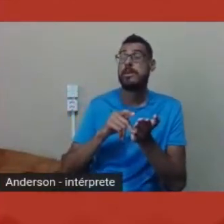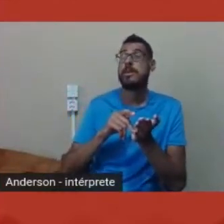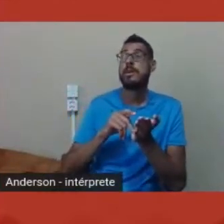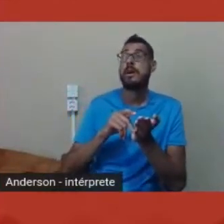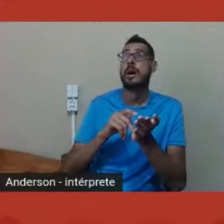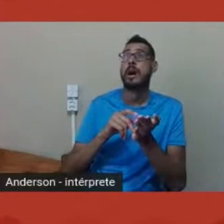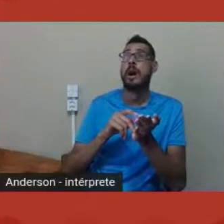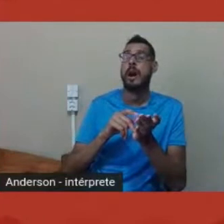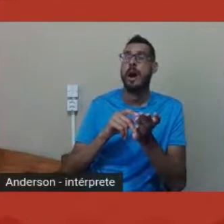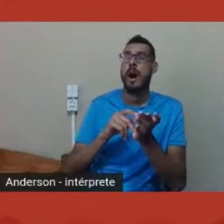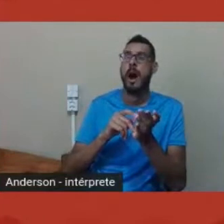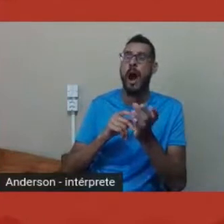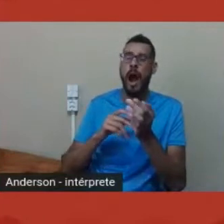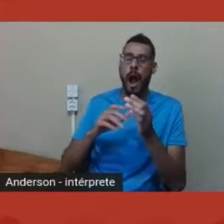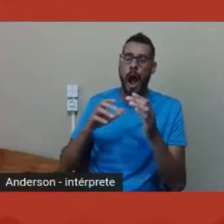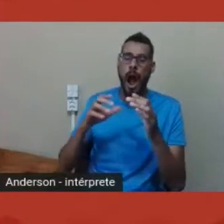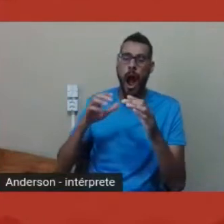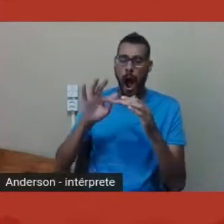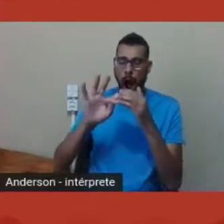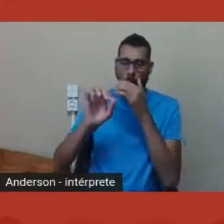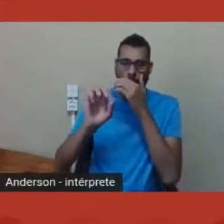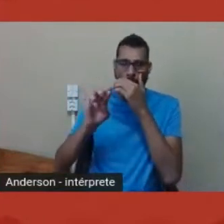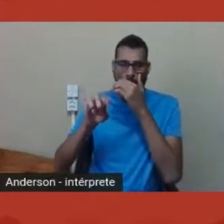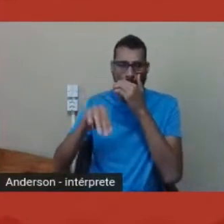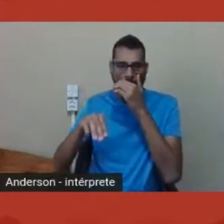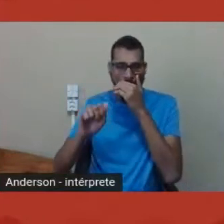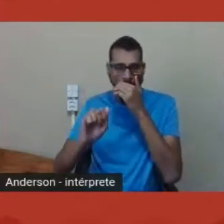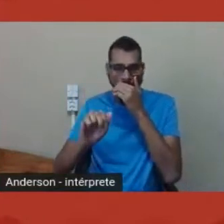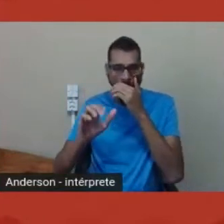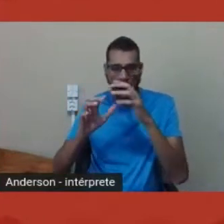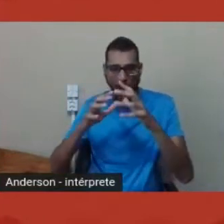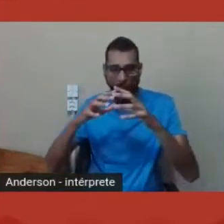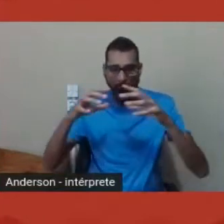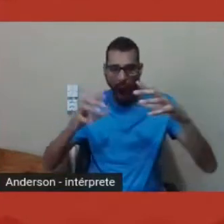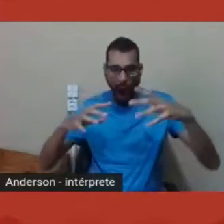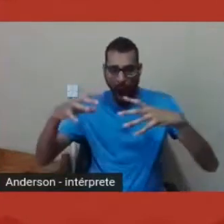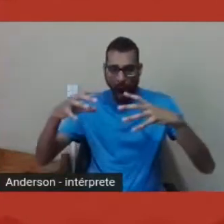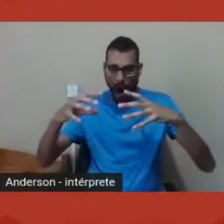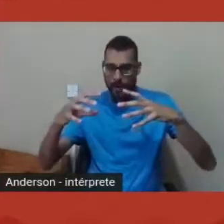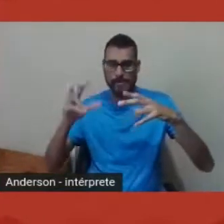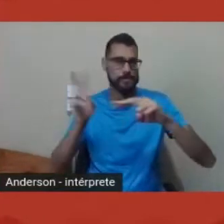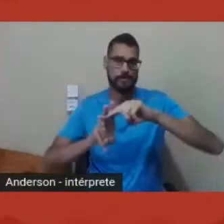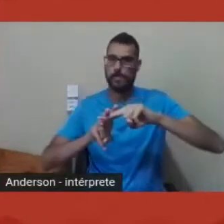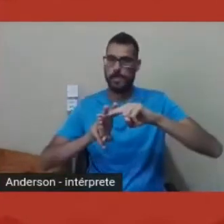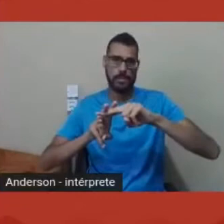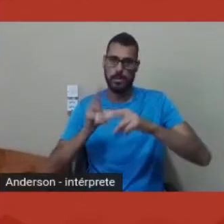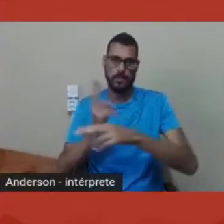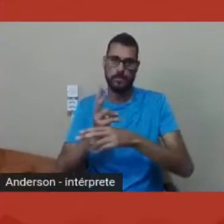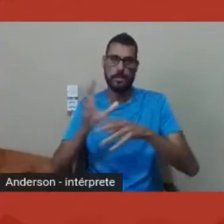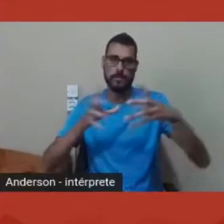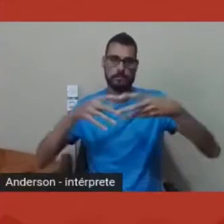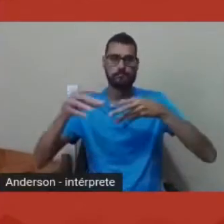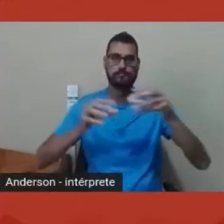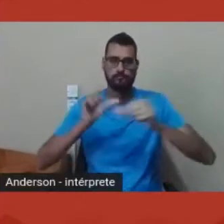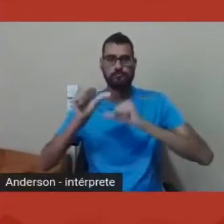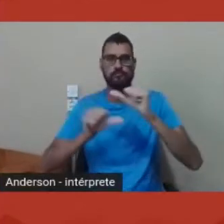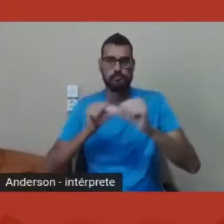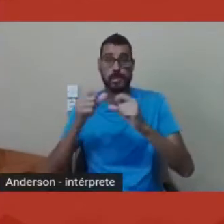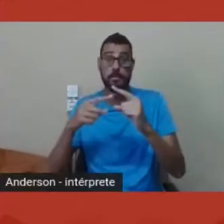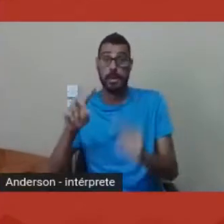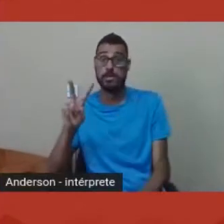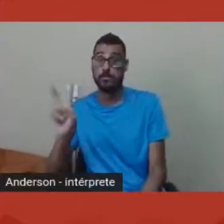Sim. A forma não é fixa, mas o volume é. Foi isso que eu falei, mas aí as colegas que têm